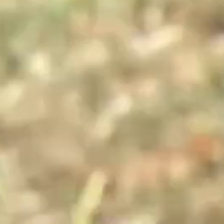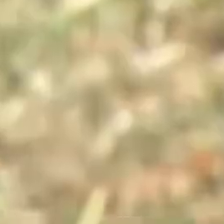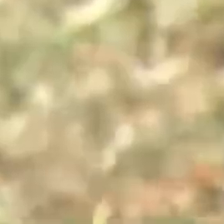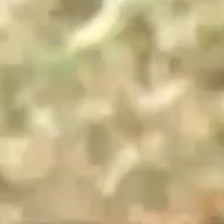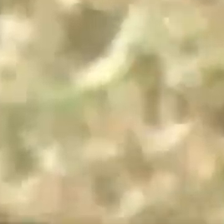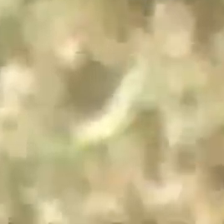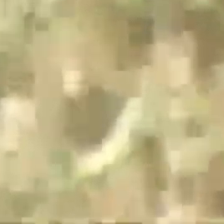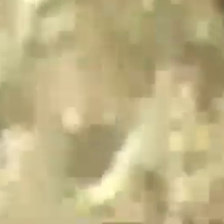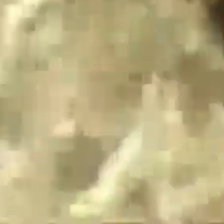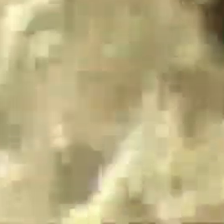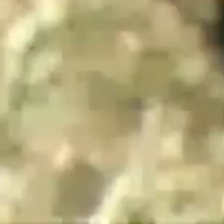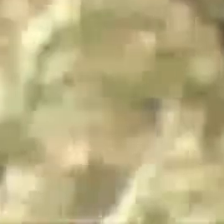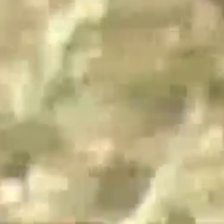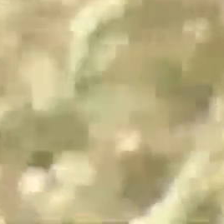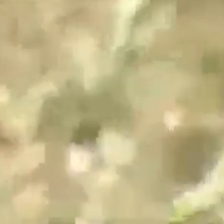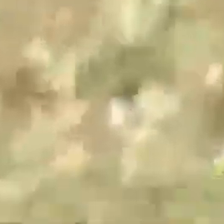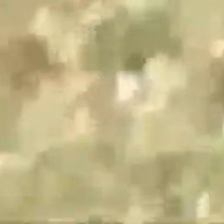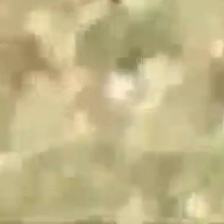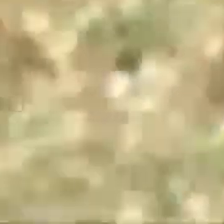importante.